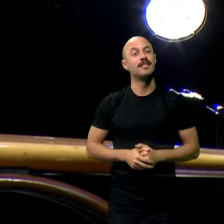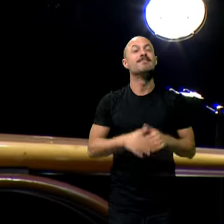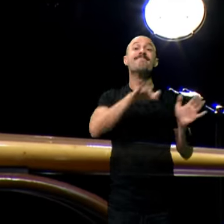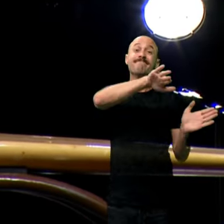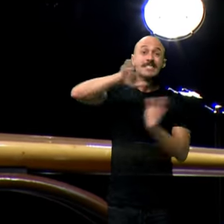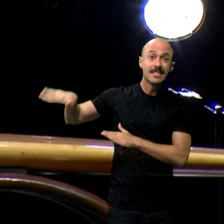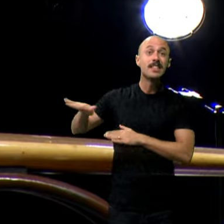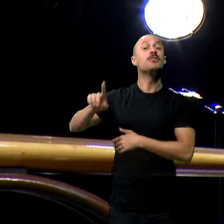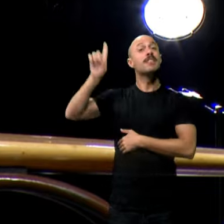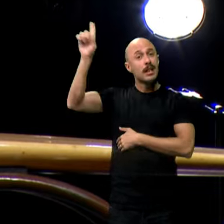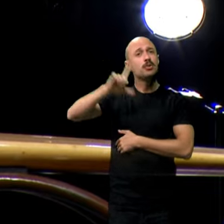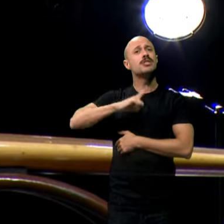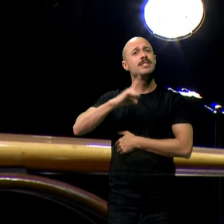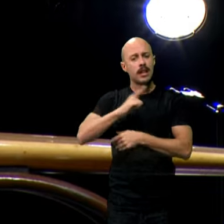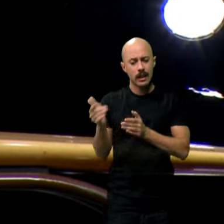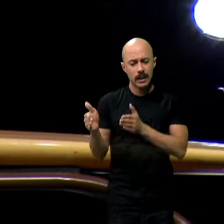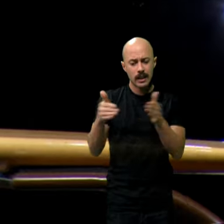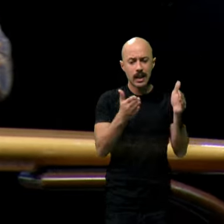ao mesmo objetivo.